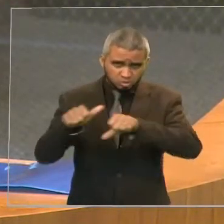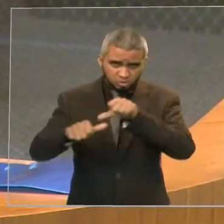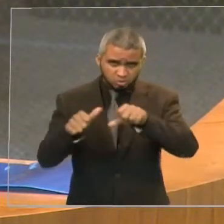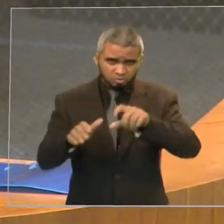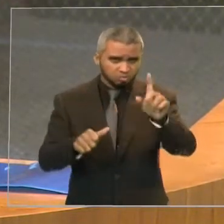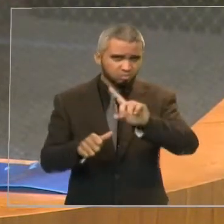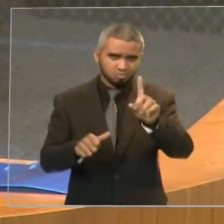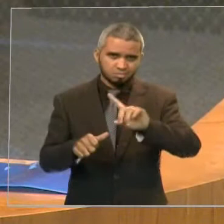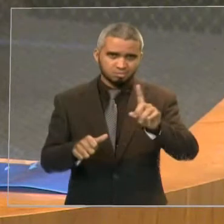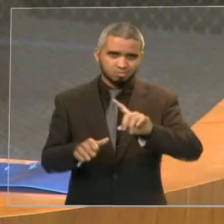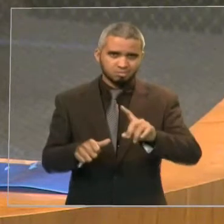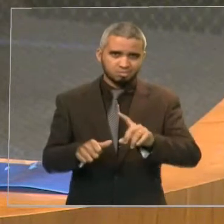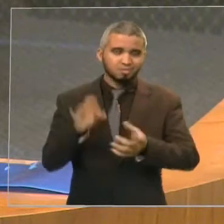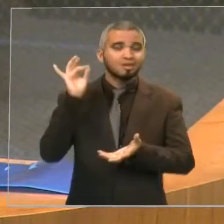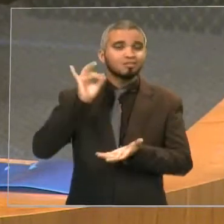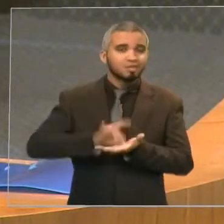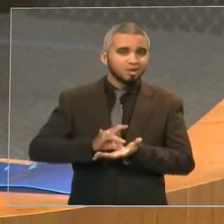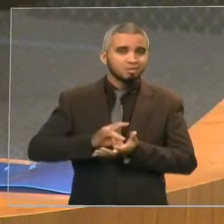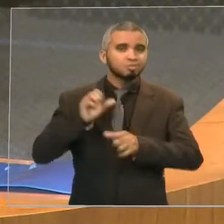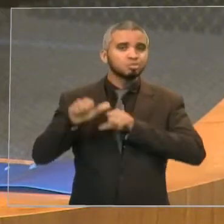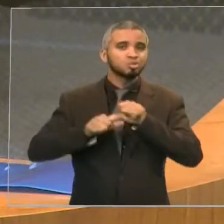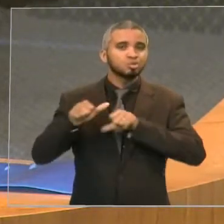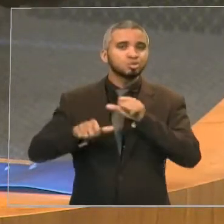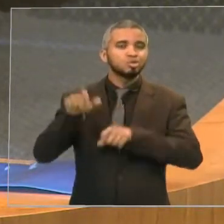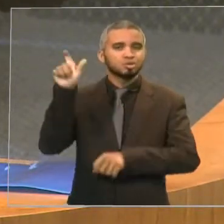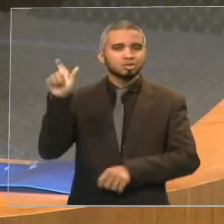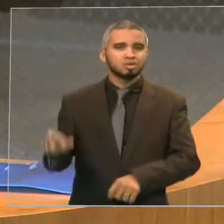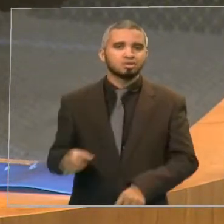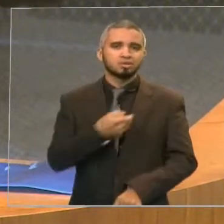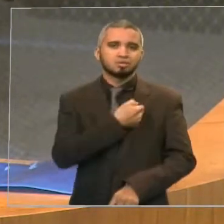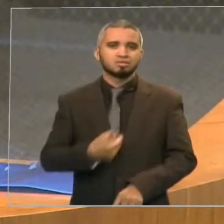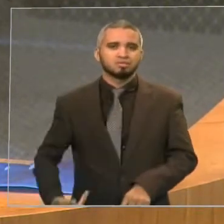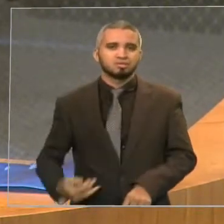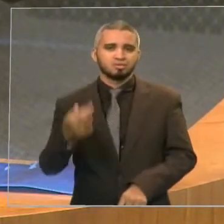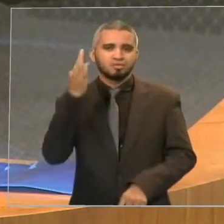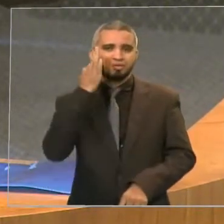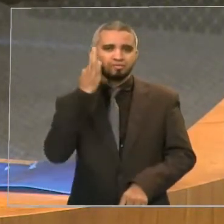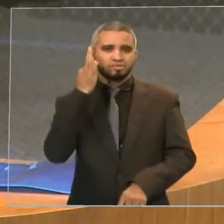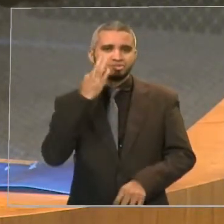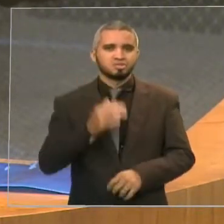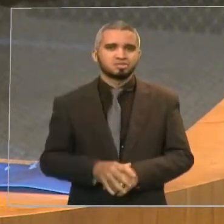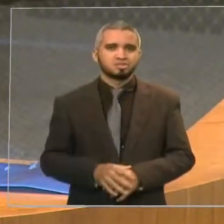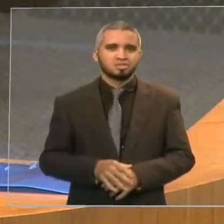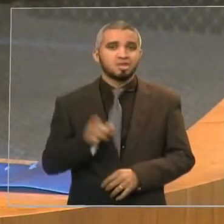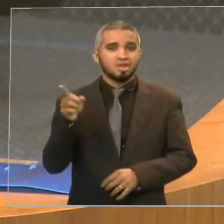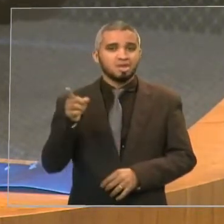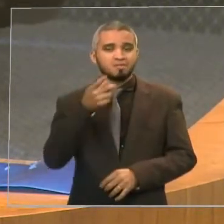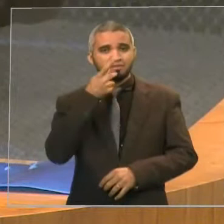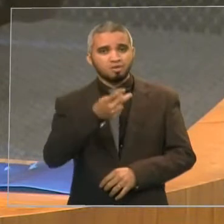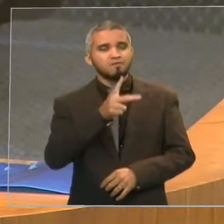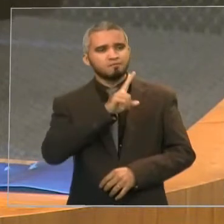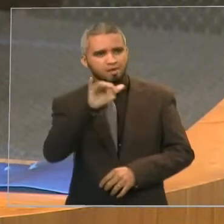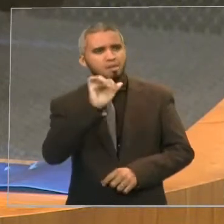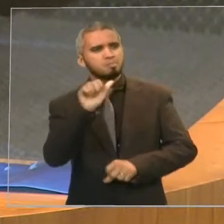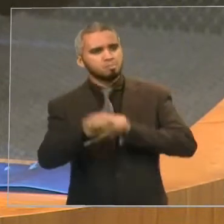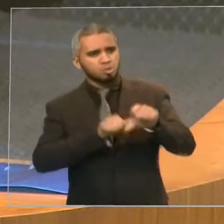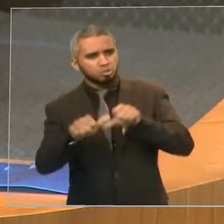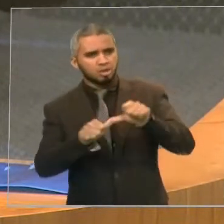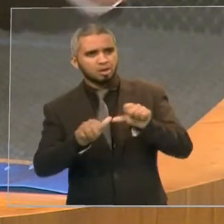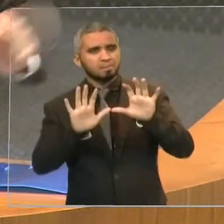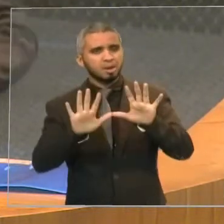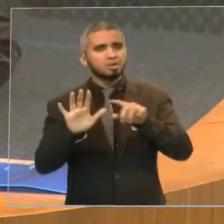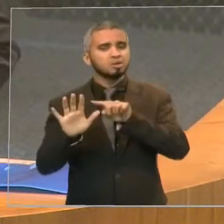Quem mudou, na verdade, é um governador que disse que seria mudança. Mas ele mudou o discurso,